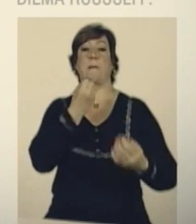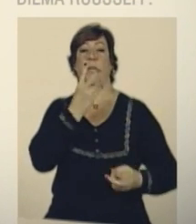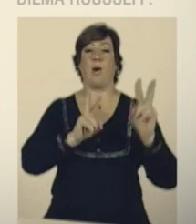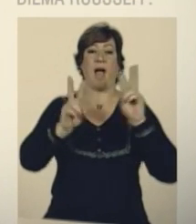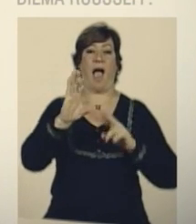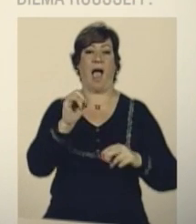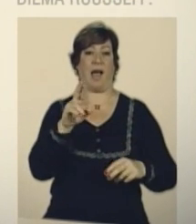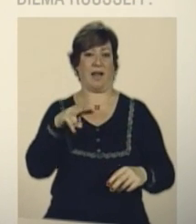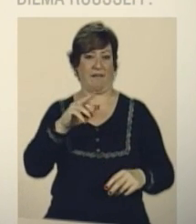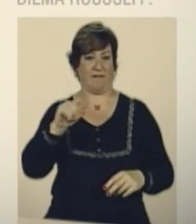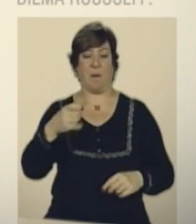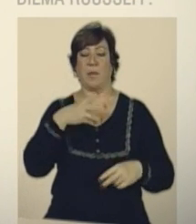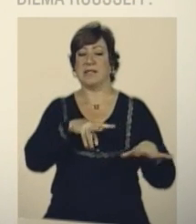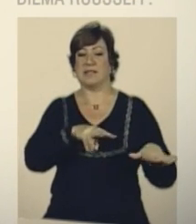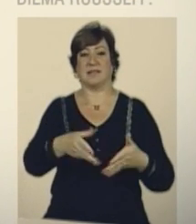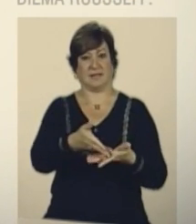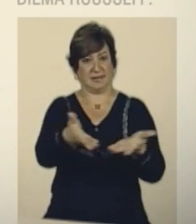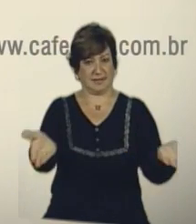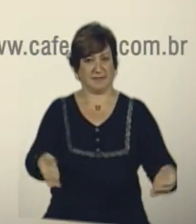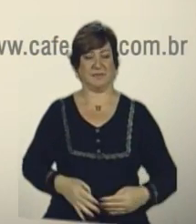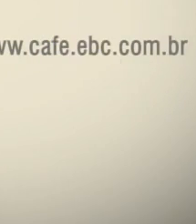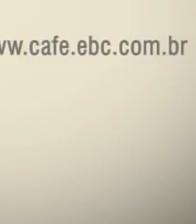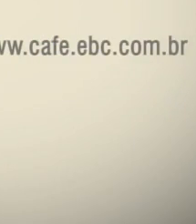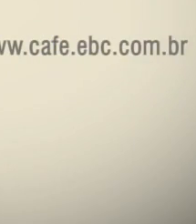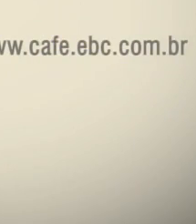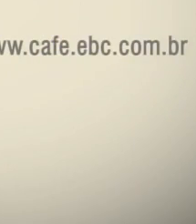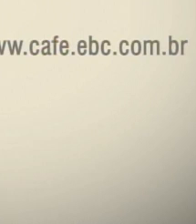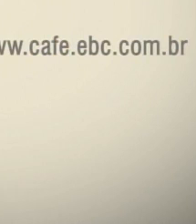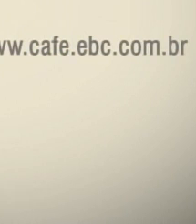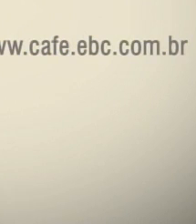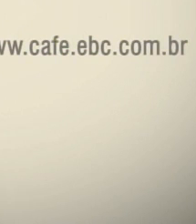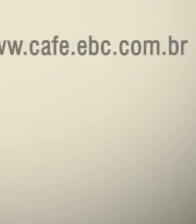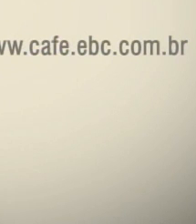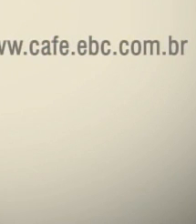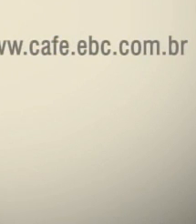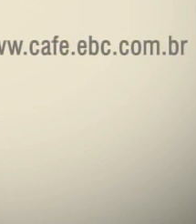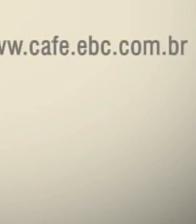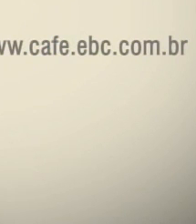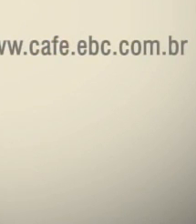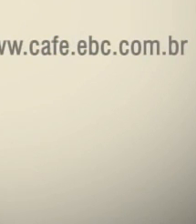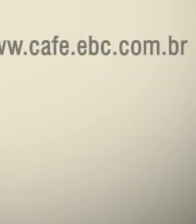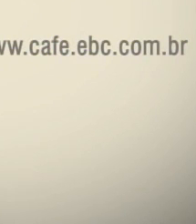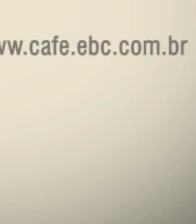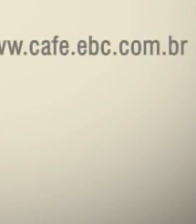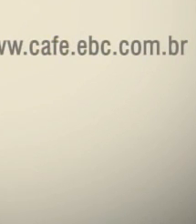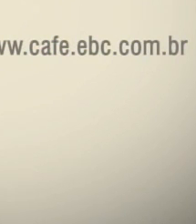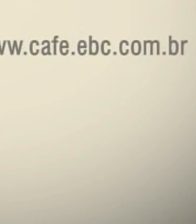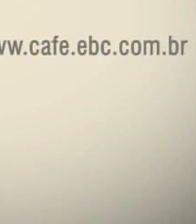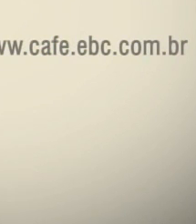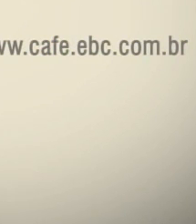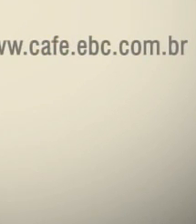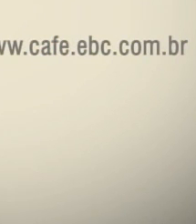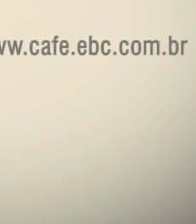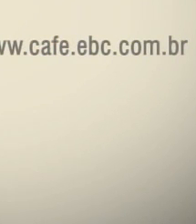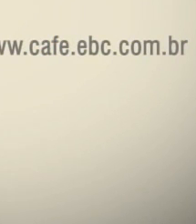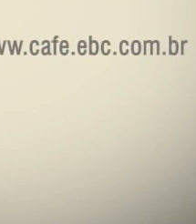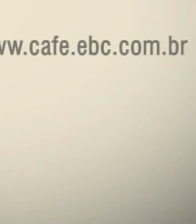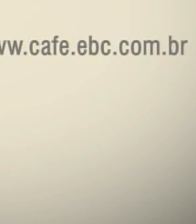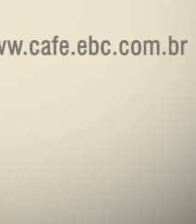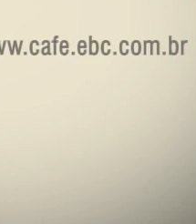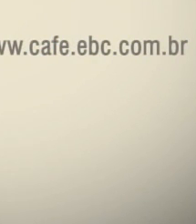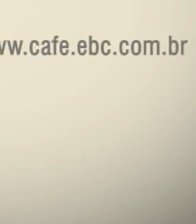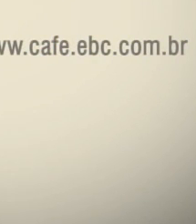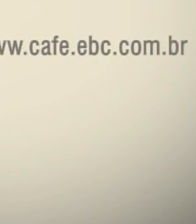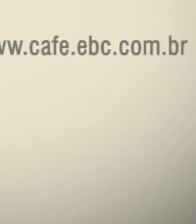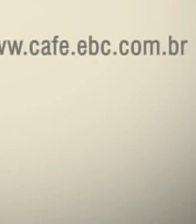todos uma ótima semana e um bom carnaval você que nos ouve pode acessar este programa na internet o endereço é